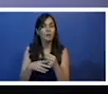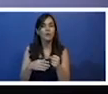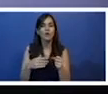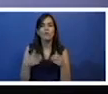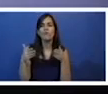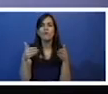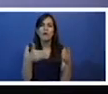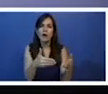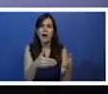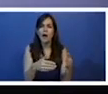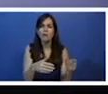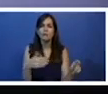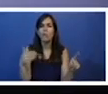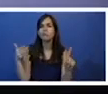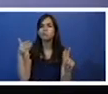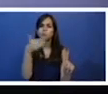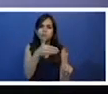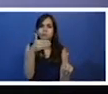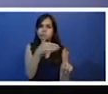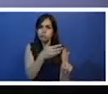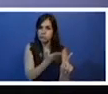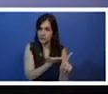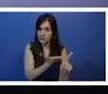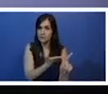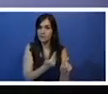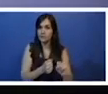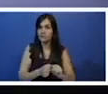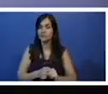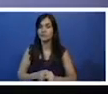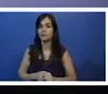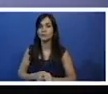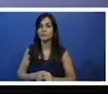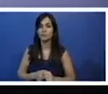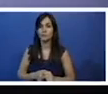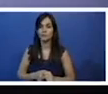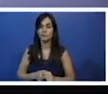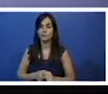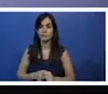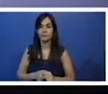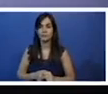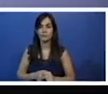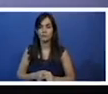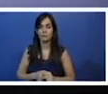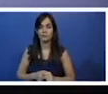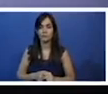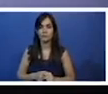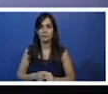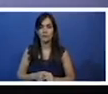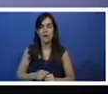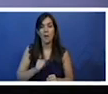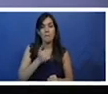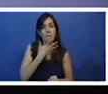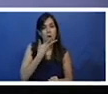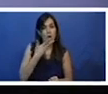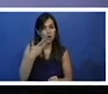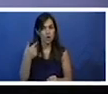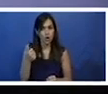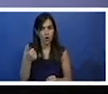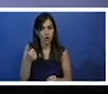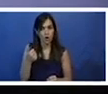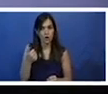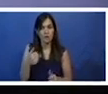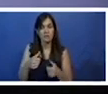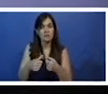agente da minha oração, o meu dono da arte, vamos dizer assim. Olha o exemplo. É melhor mantermos